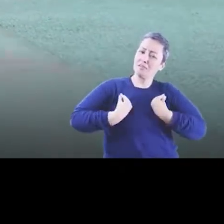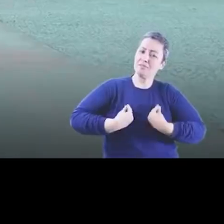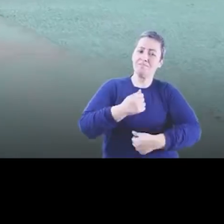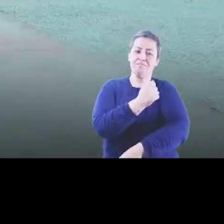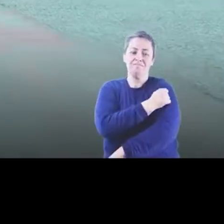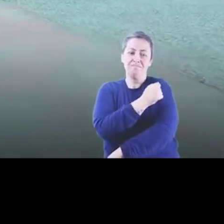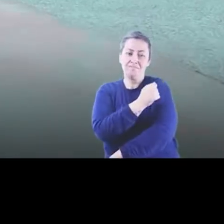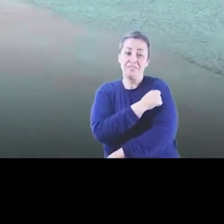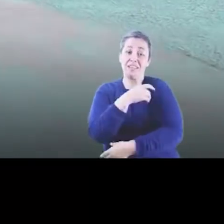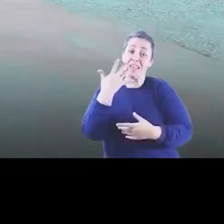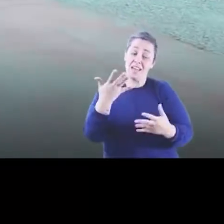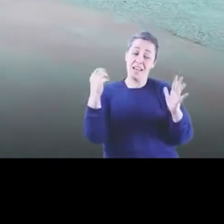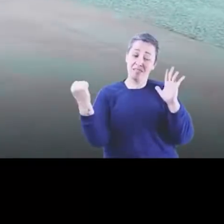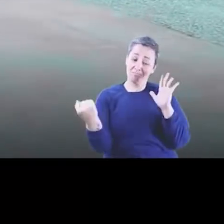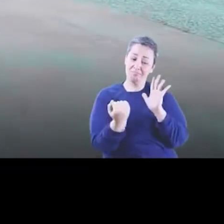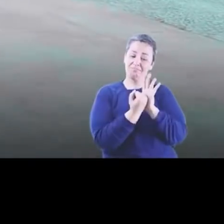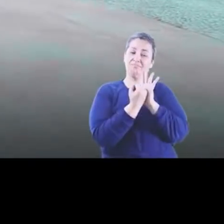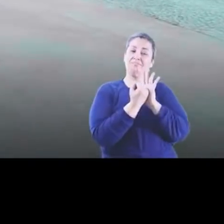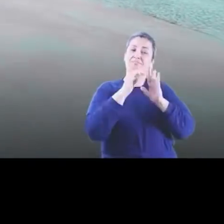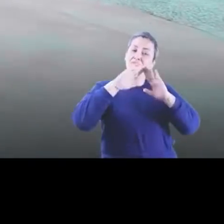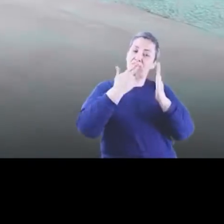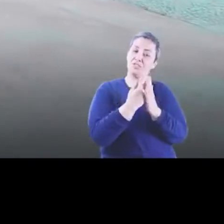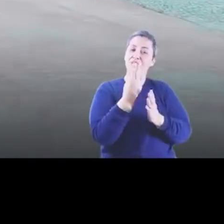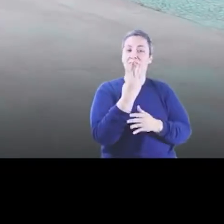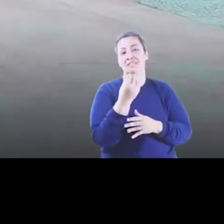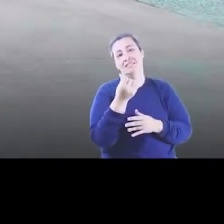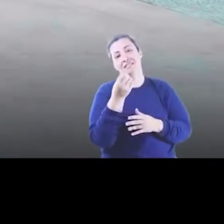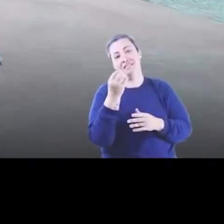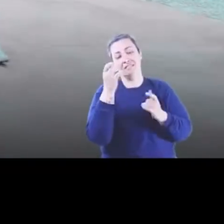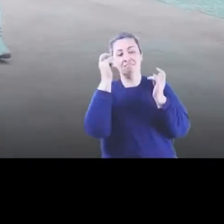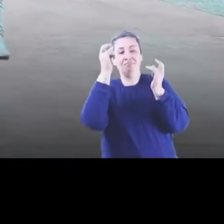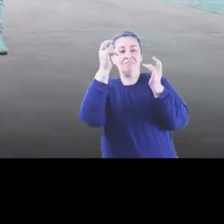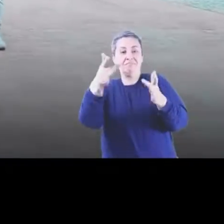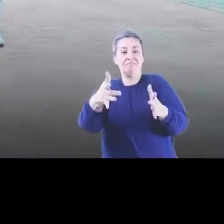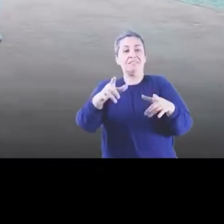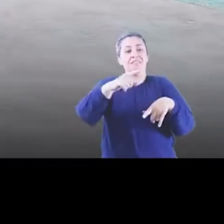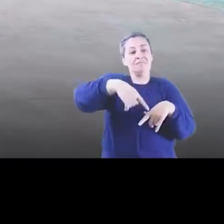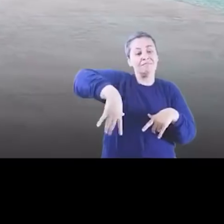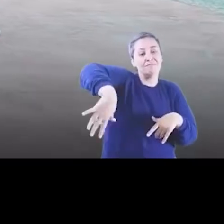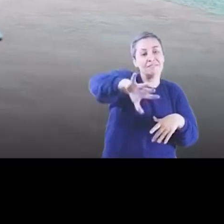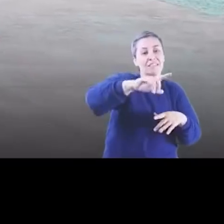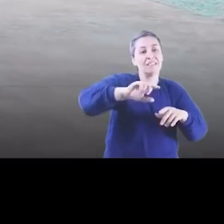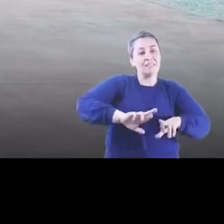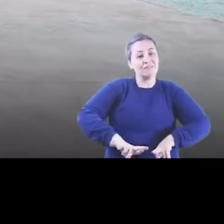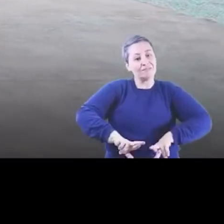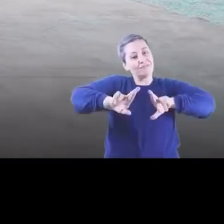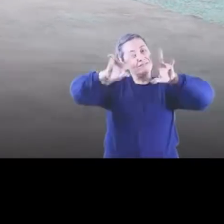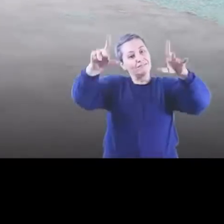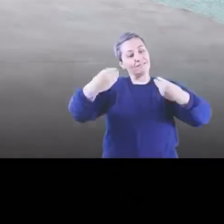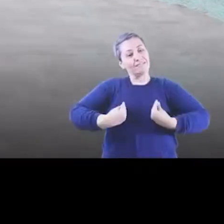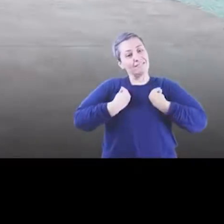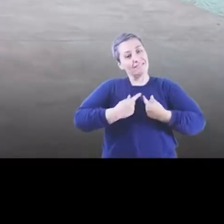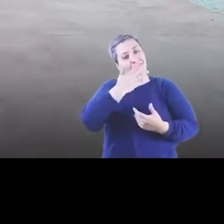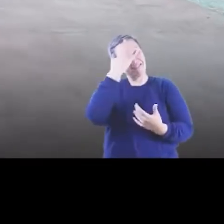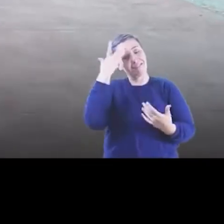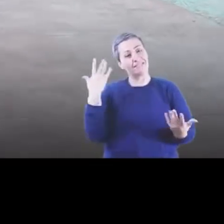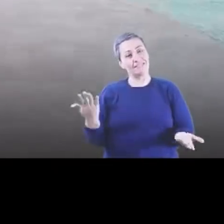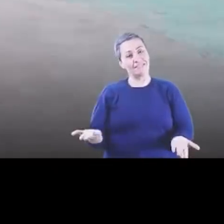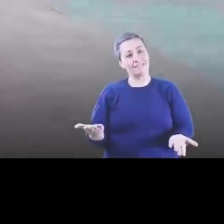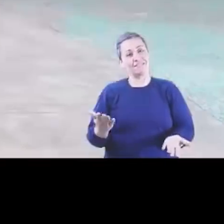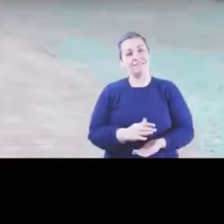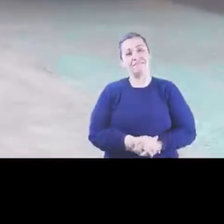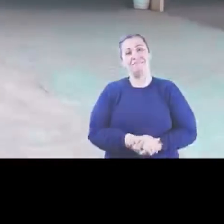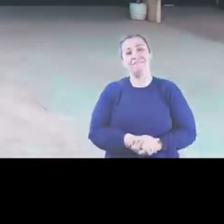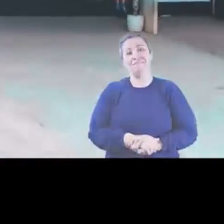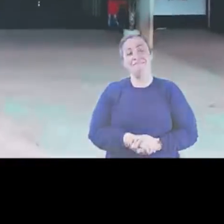a vida dos alunos. E essa é a marca que a Escola 360 quer deixar nas comunidades. Fazer a diferença na vida das